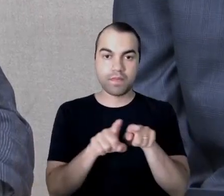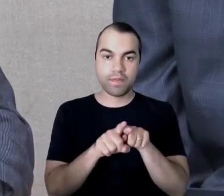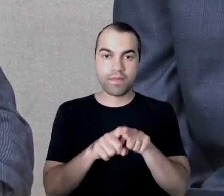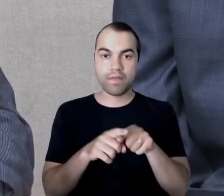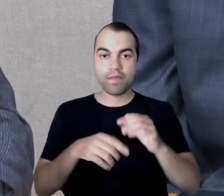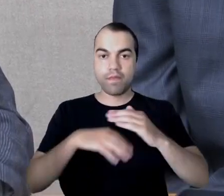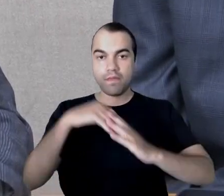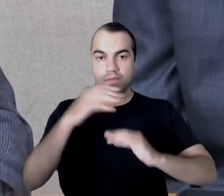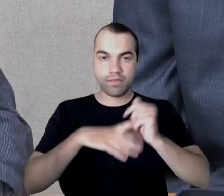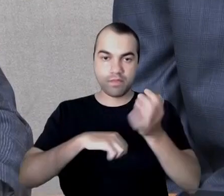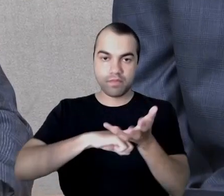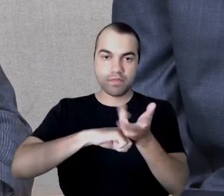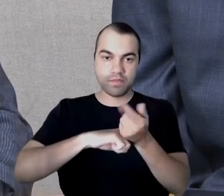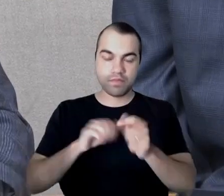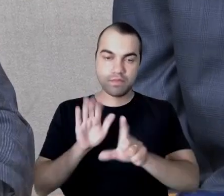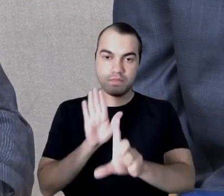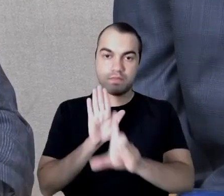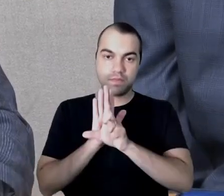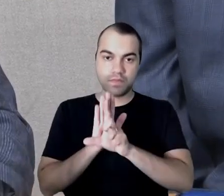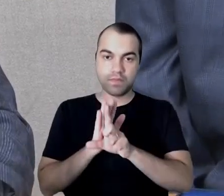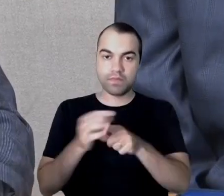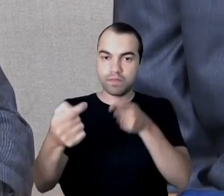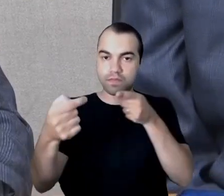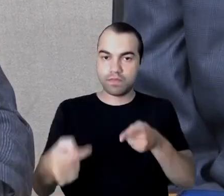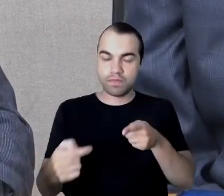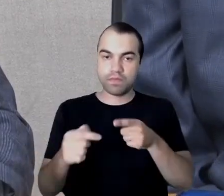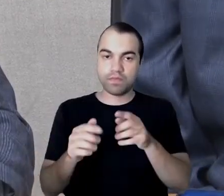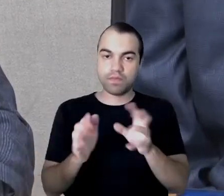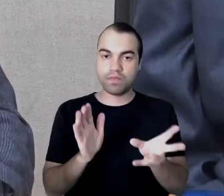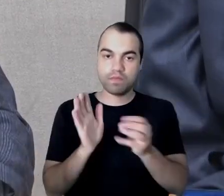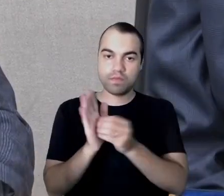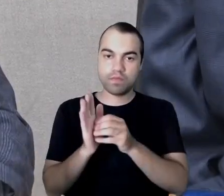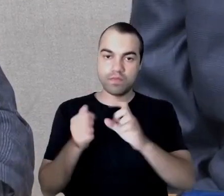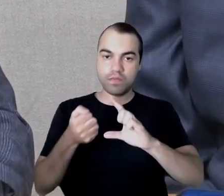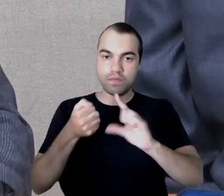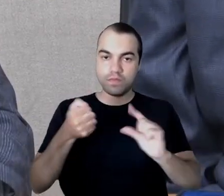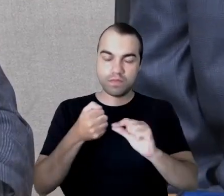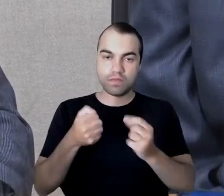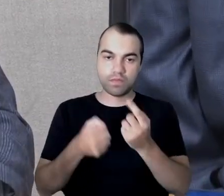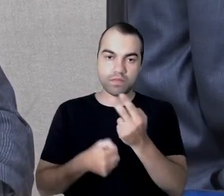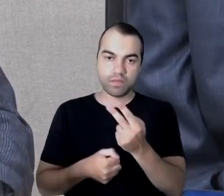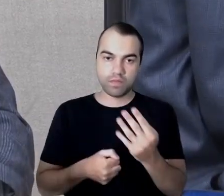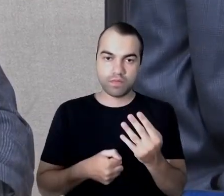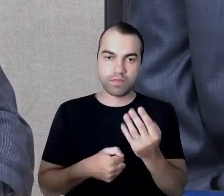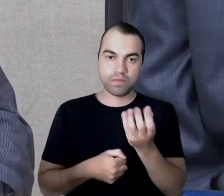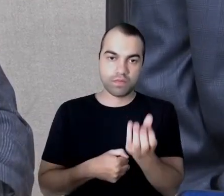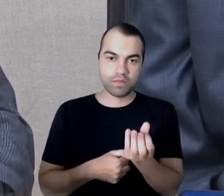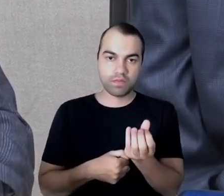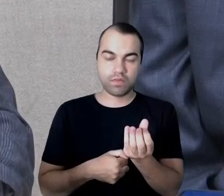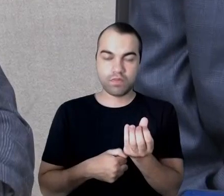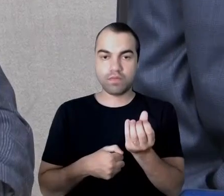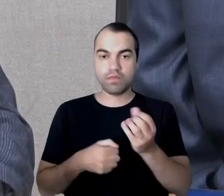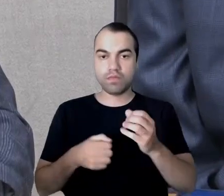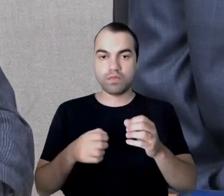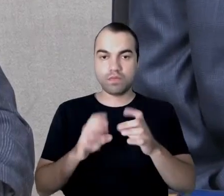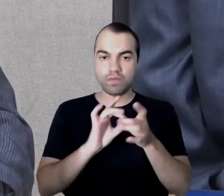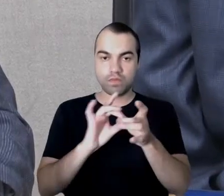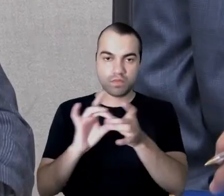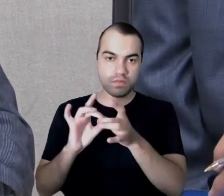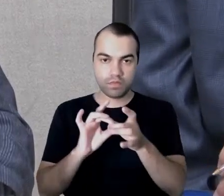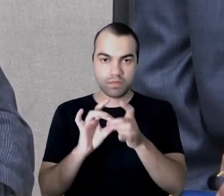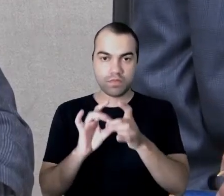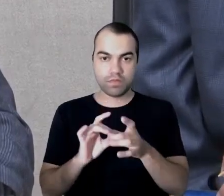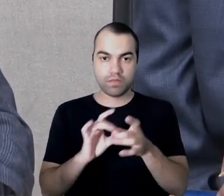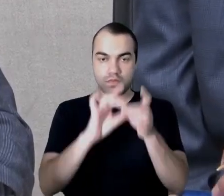Legislativa concorrente nos termos do artigo 246 da Constituição Federal que confere a união estados Distrito Federal